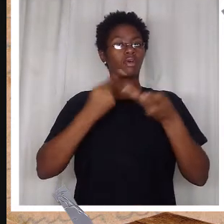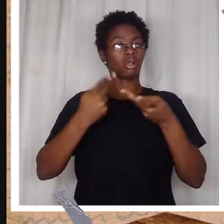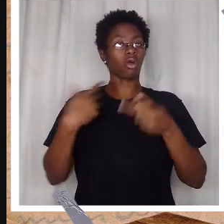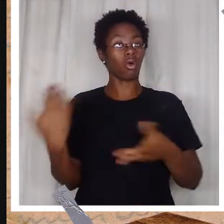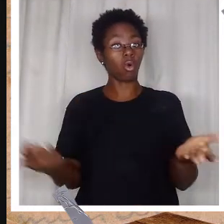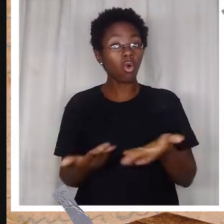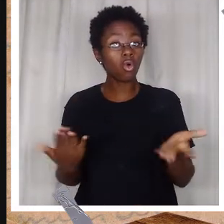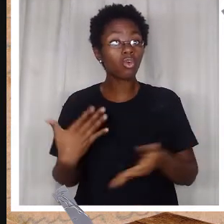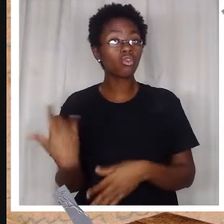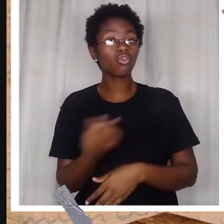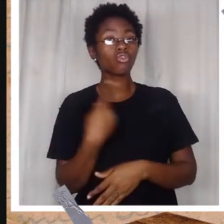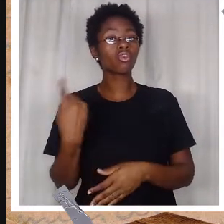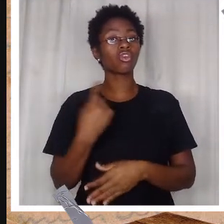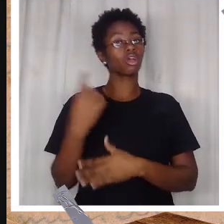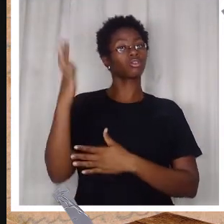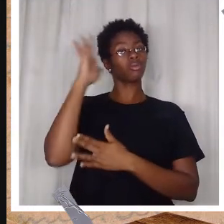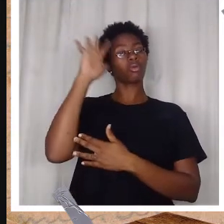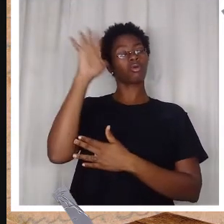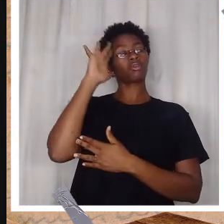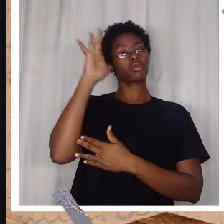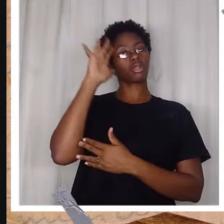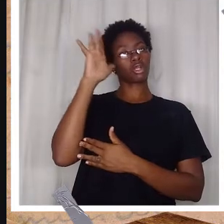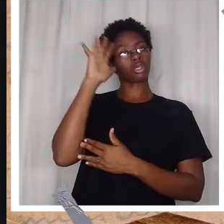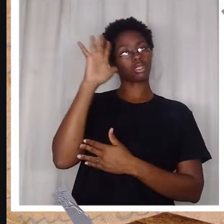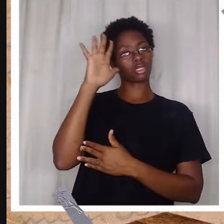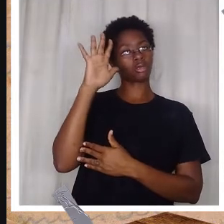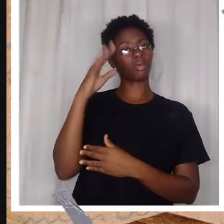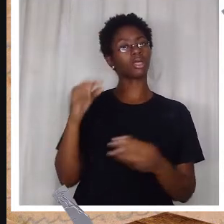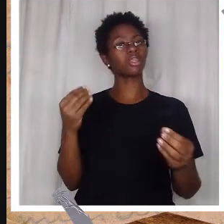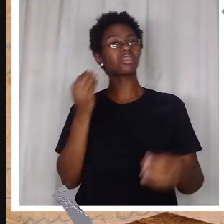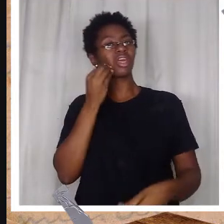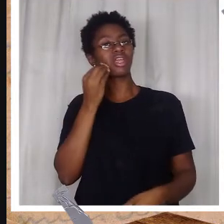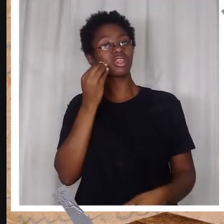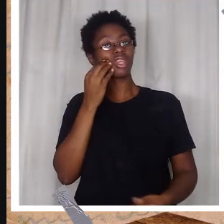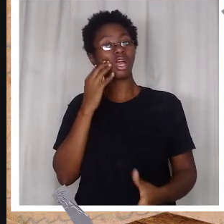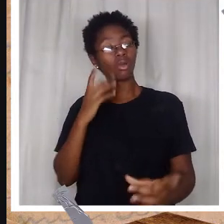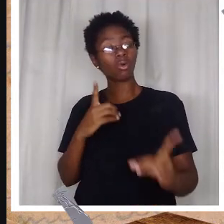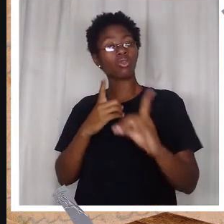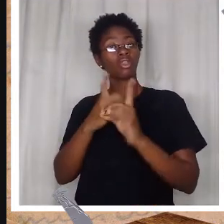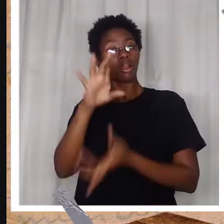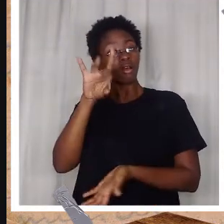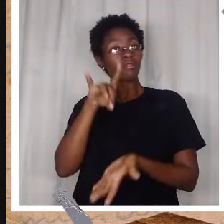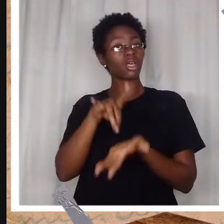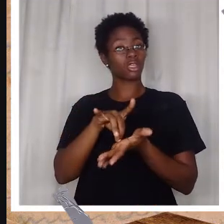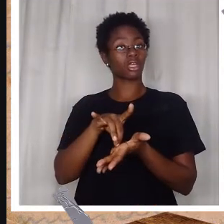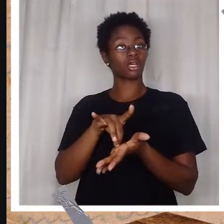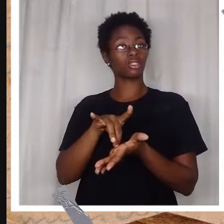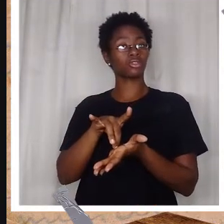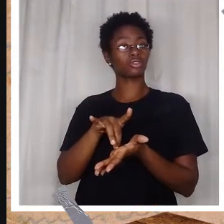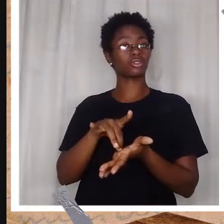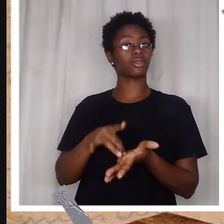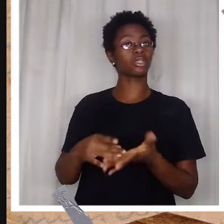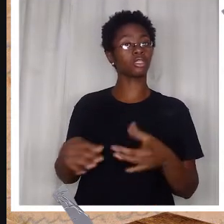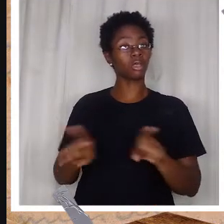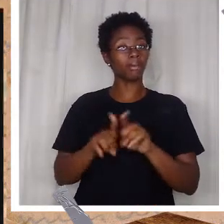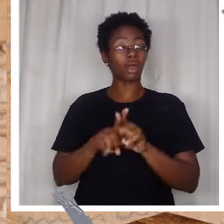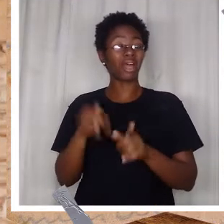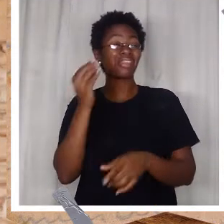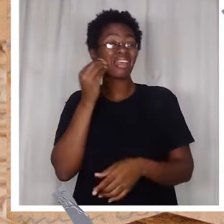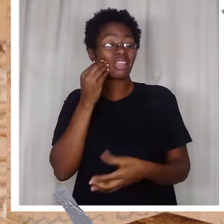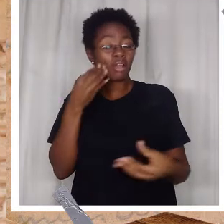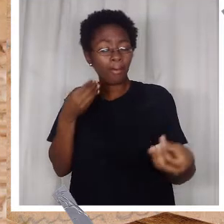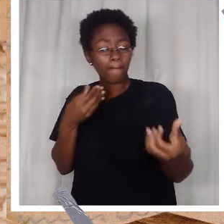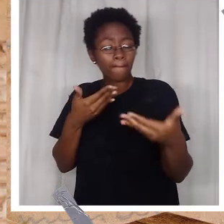de Carolina, essa ficção para tentar se chegar a uma verdade, né, uma realidade, a uma tentativa de realidade,